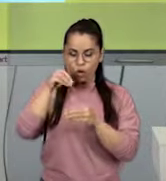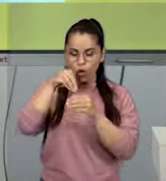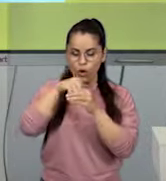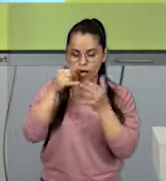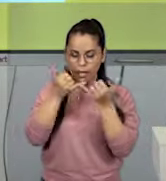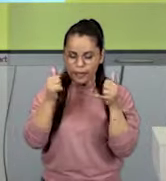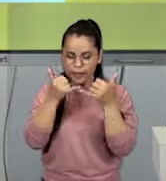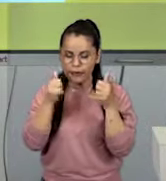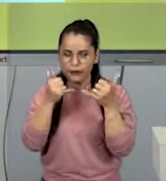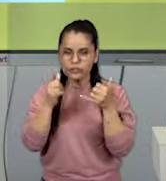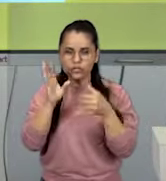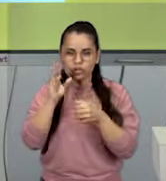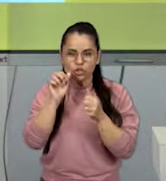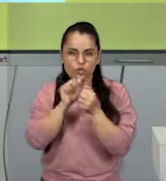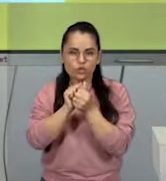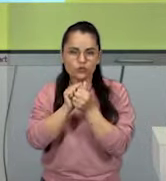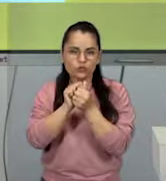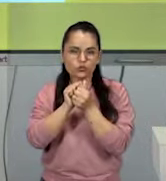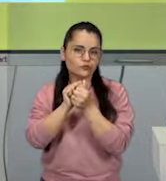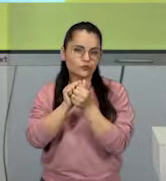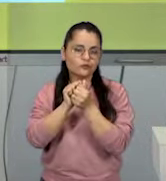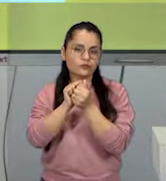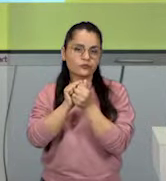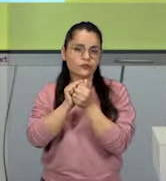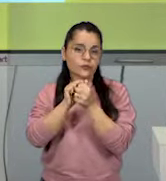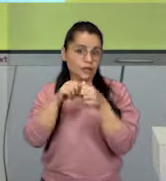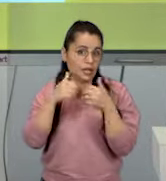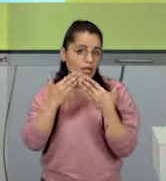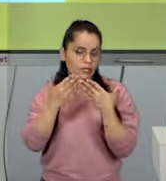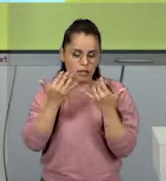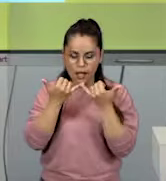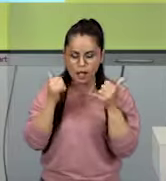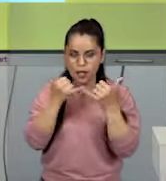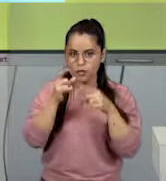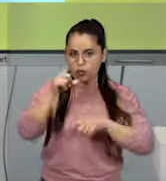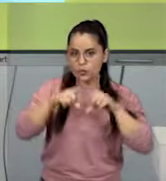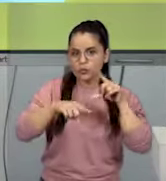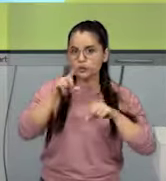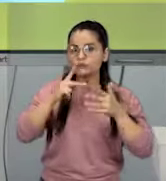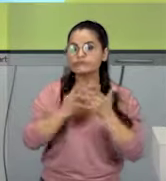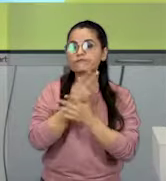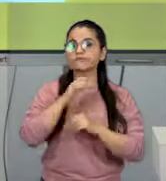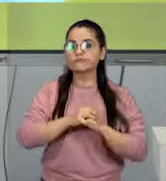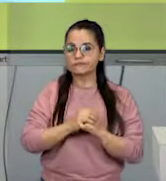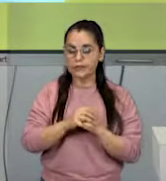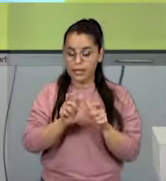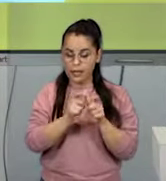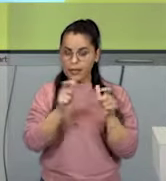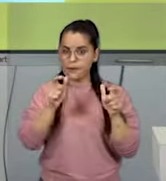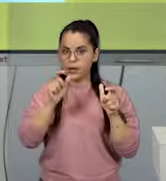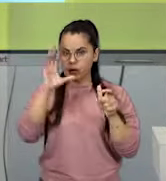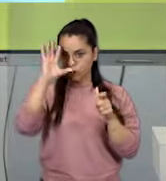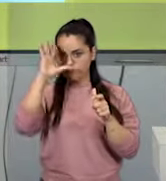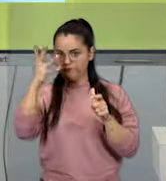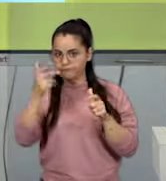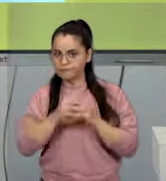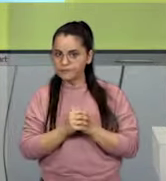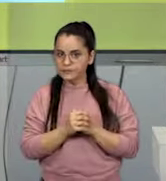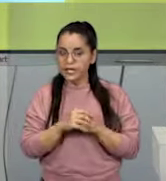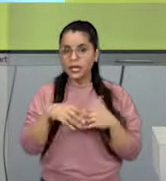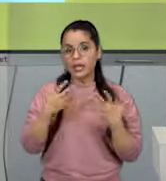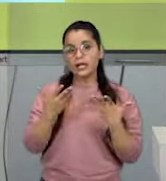energia nesse sistema não é a energia do produto ele tem que ser maior do que a do reagente